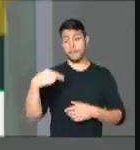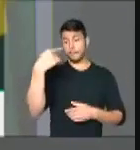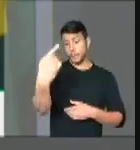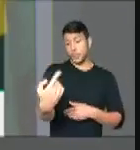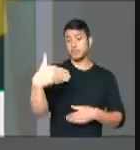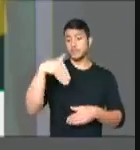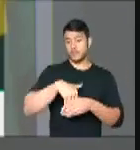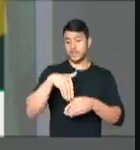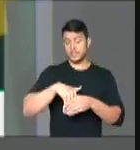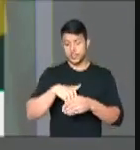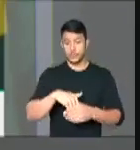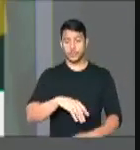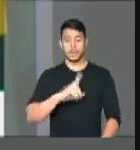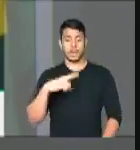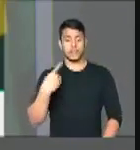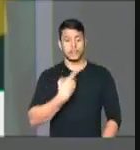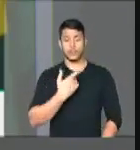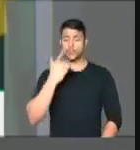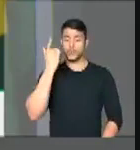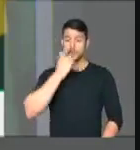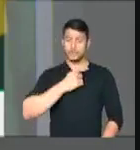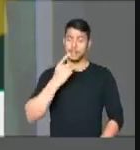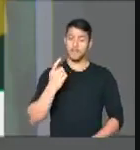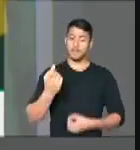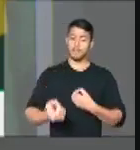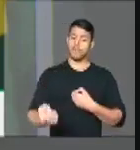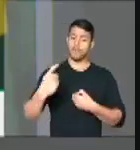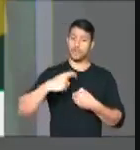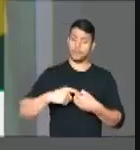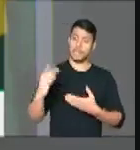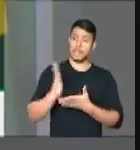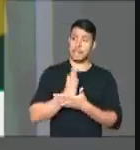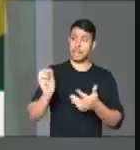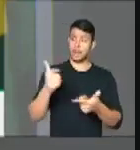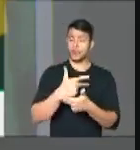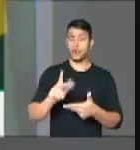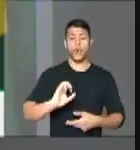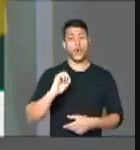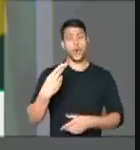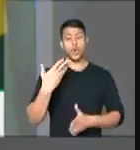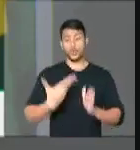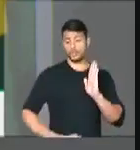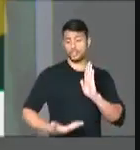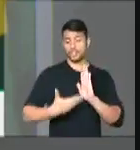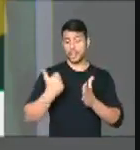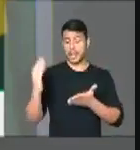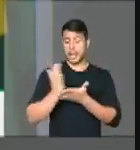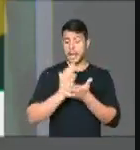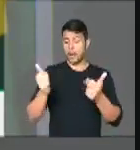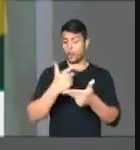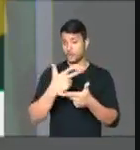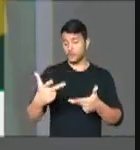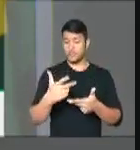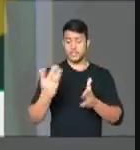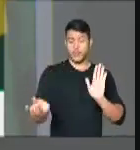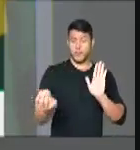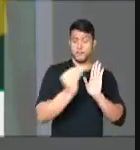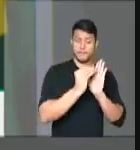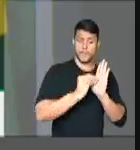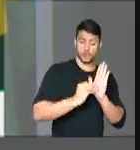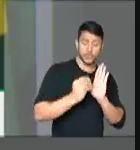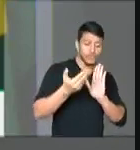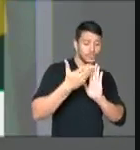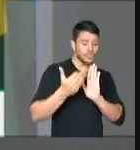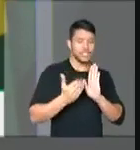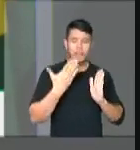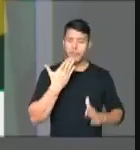a gente não consegue trazer parte do que foi tirado, ou tirar parte do que foi incluído, para que a reforma seja ainda melhor. Eu